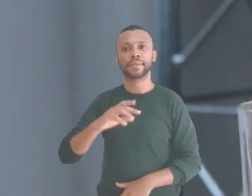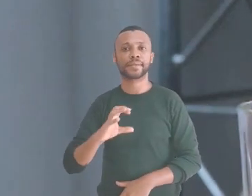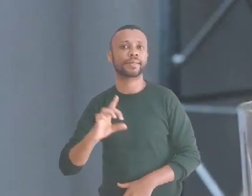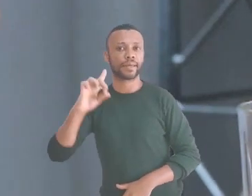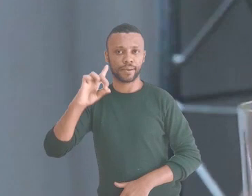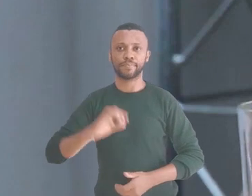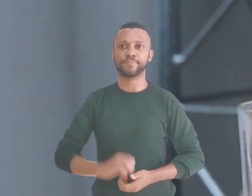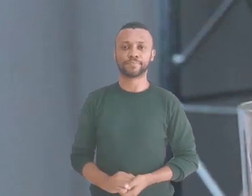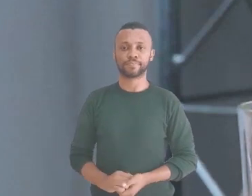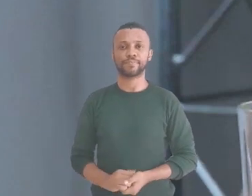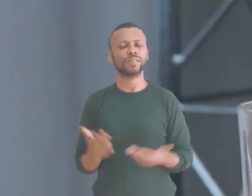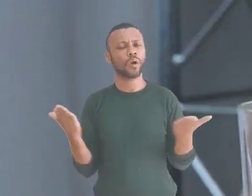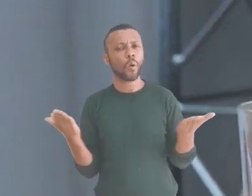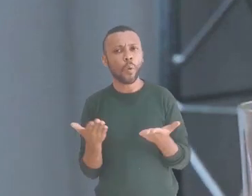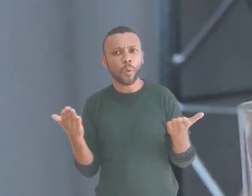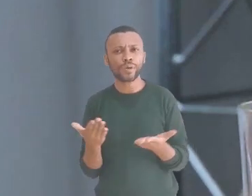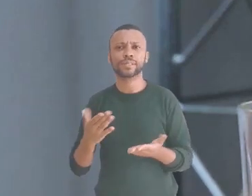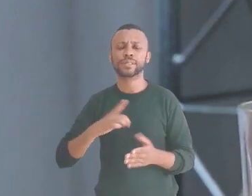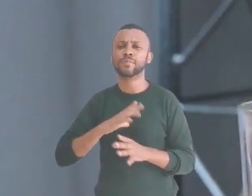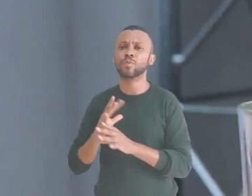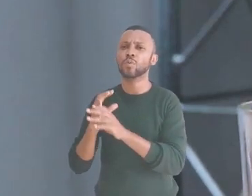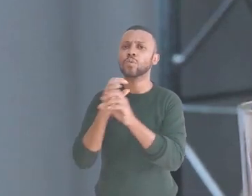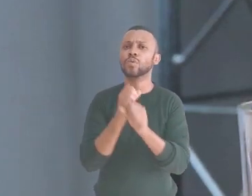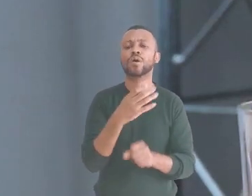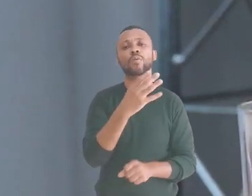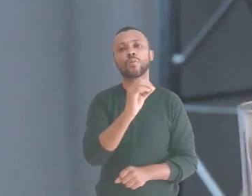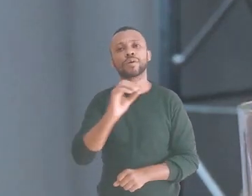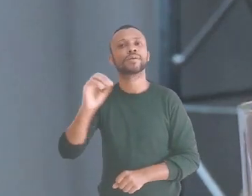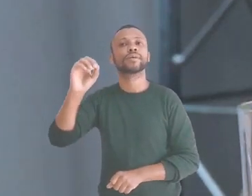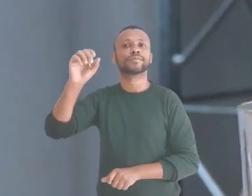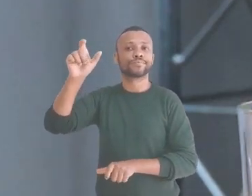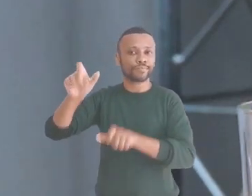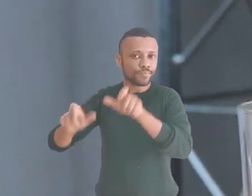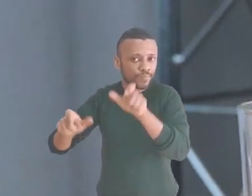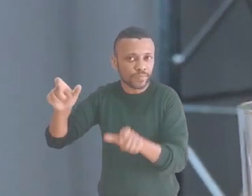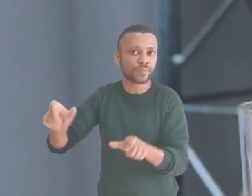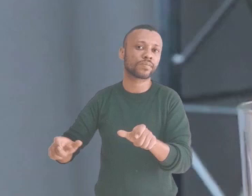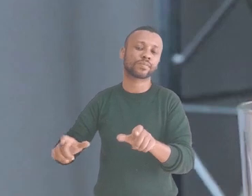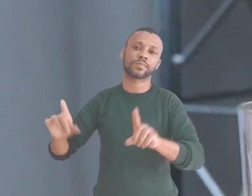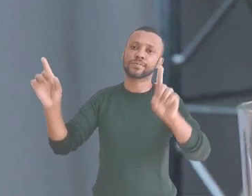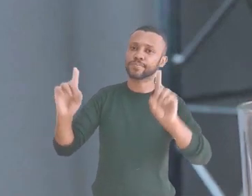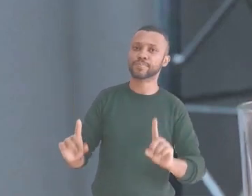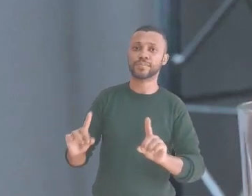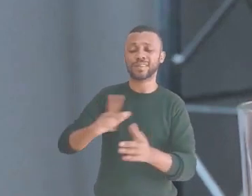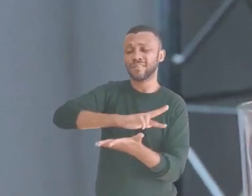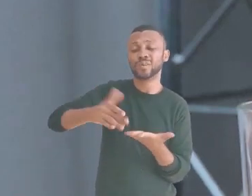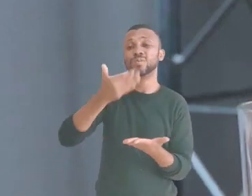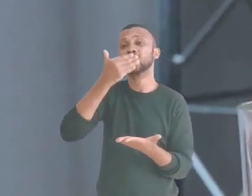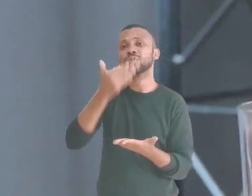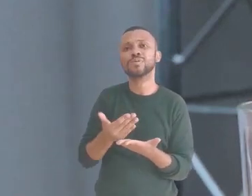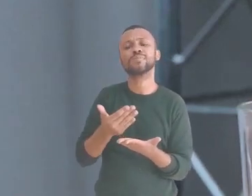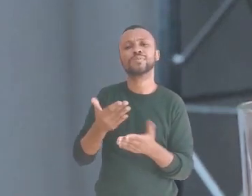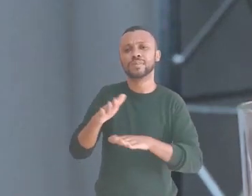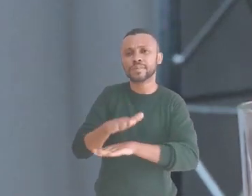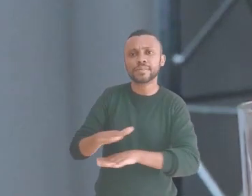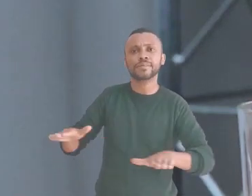Né? Hoje nós somos mais de 400 tipos de nanismo. Não é só a condoplasia, são mais